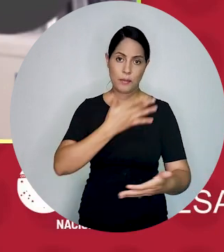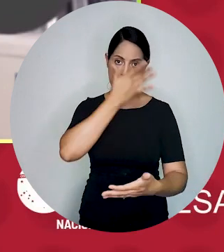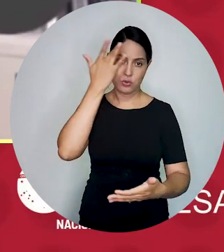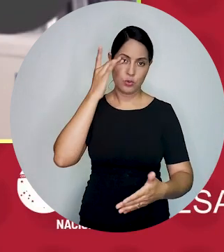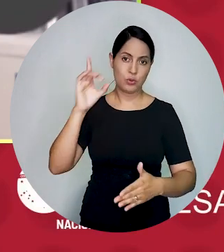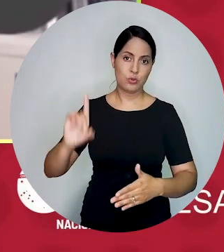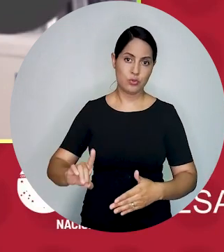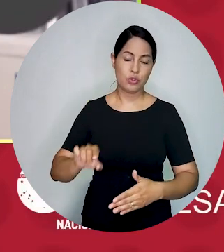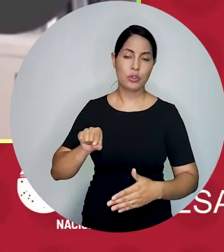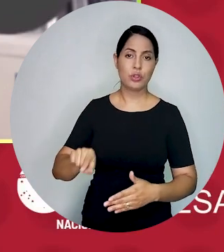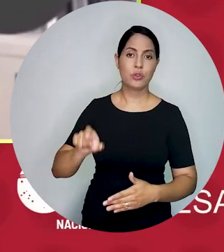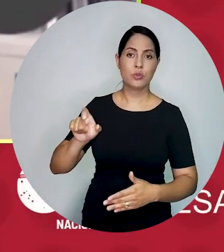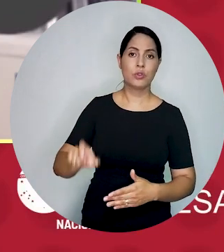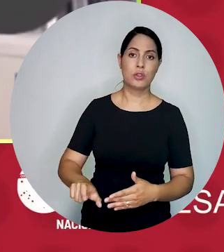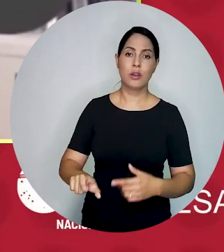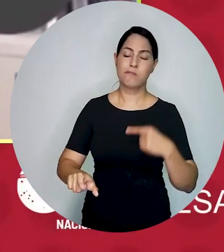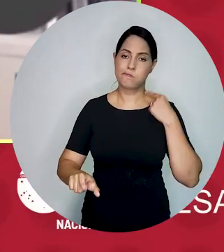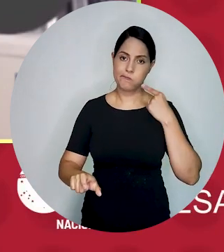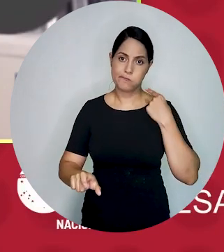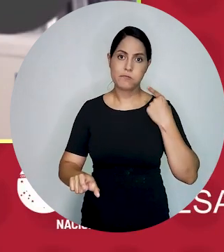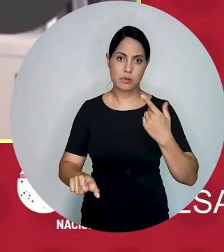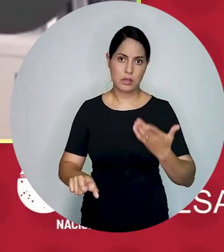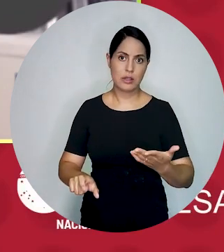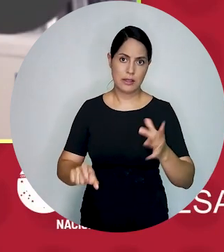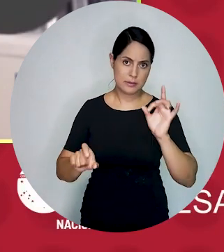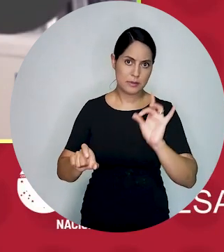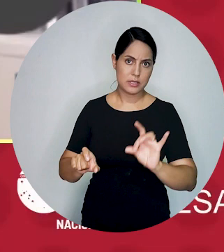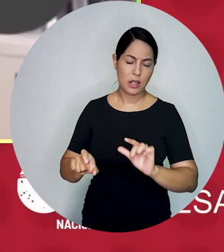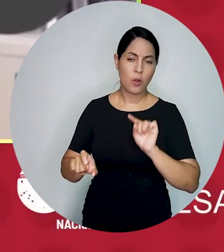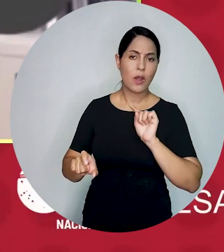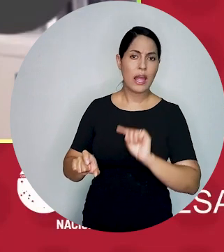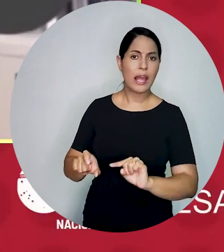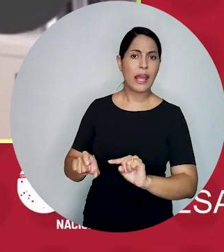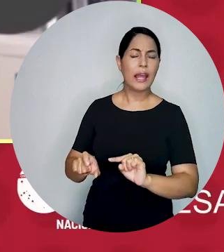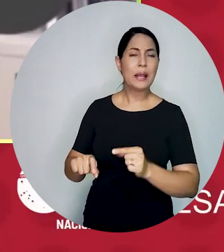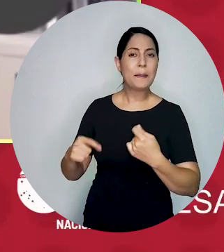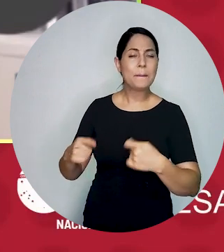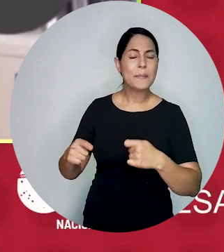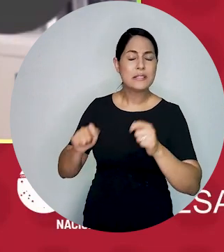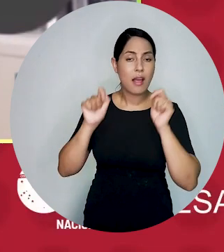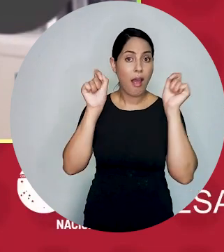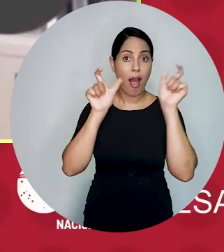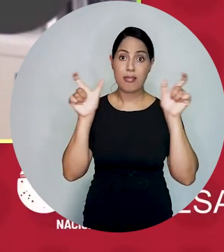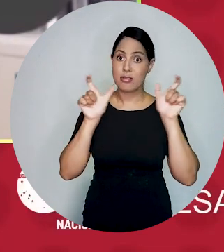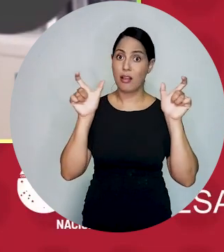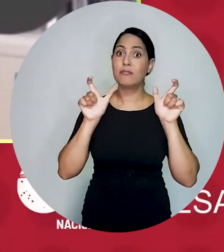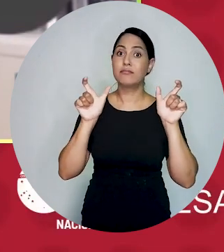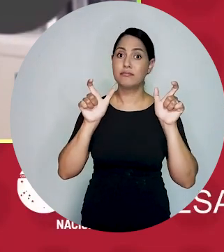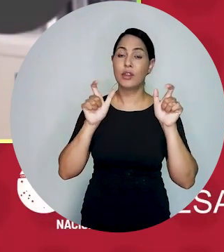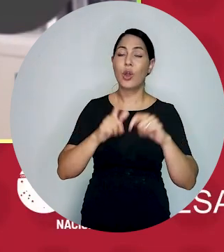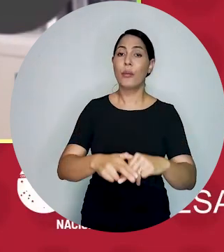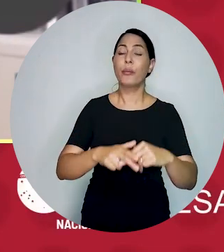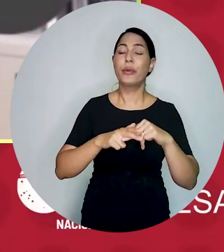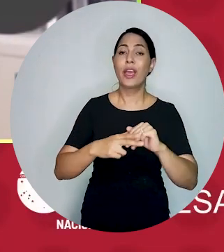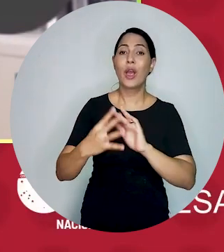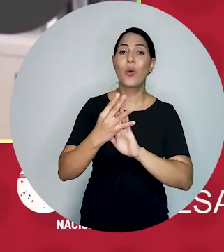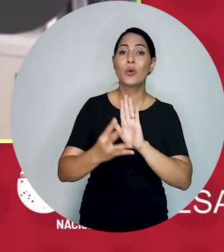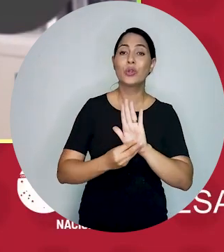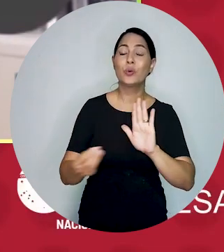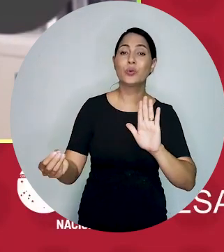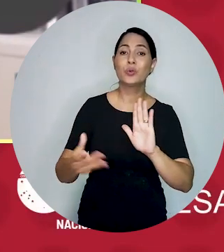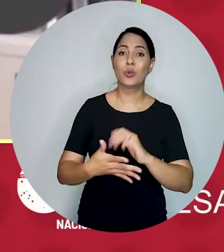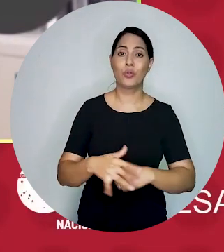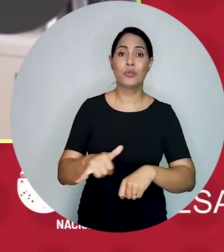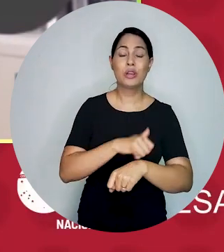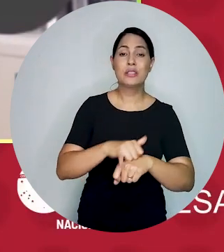que o atual profissional da área do direito, em especial na posição de advogado, ele precisa cada vez mais estar atento a